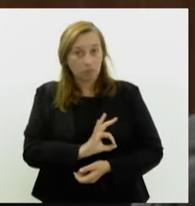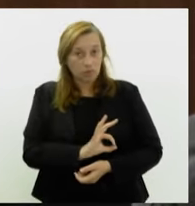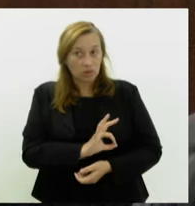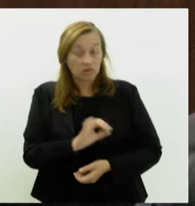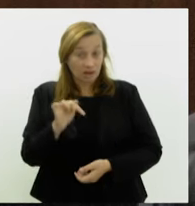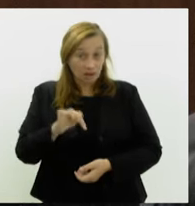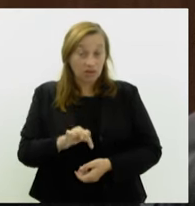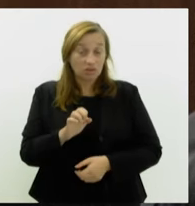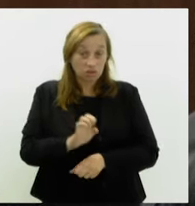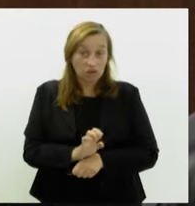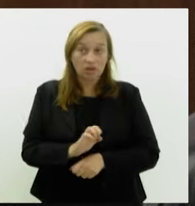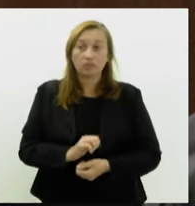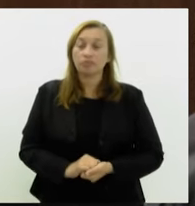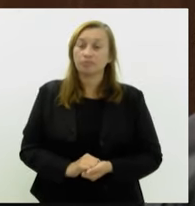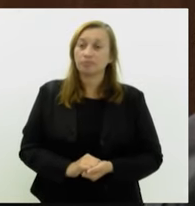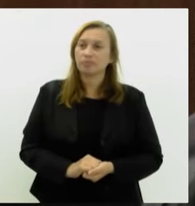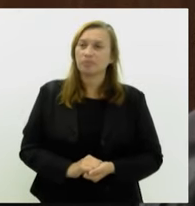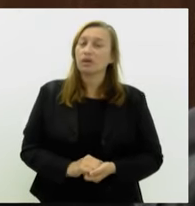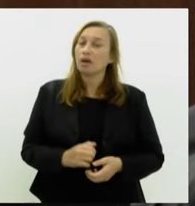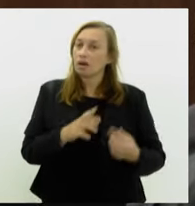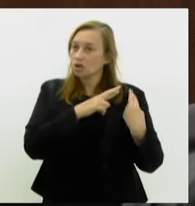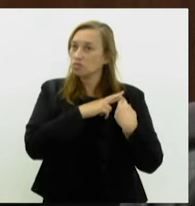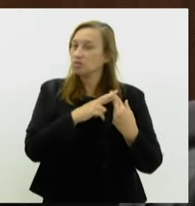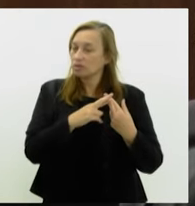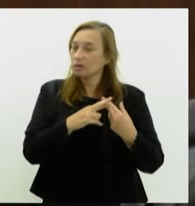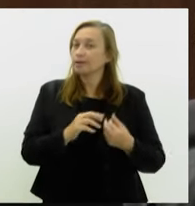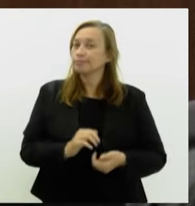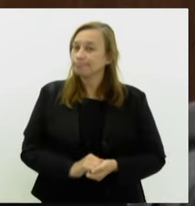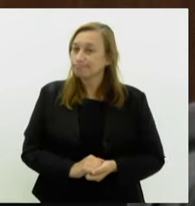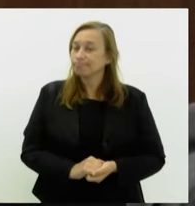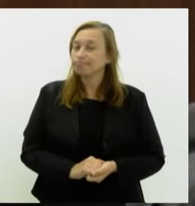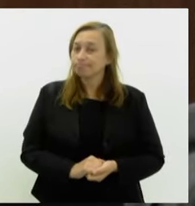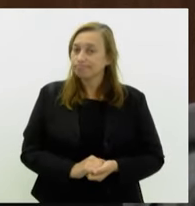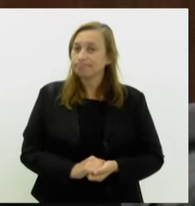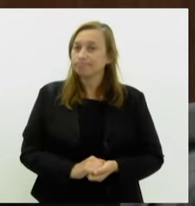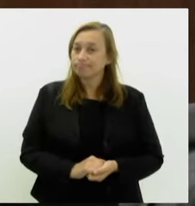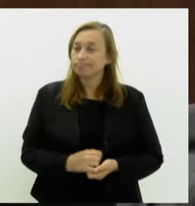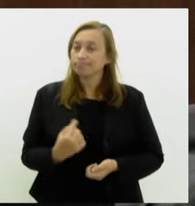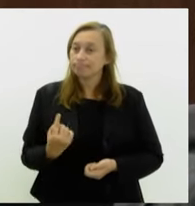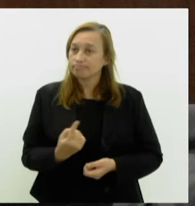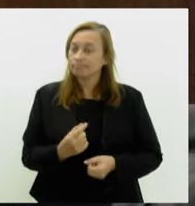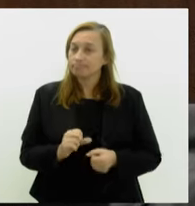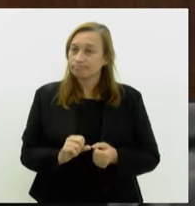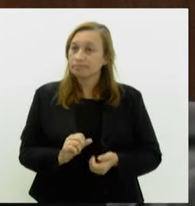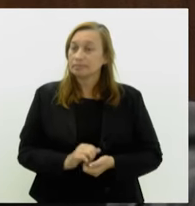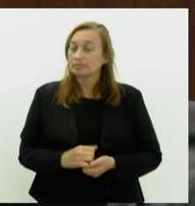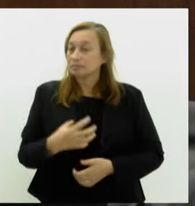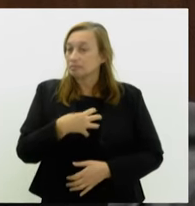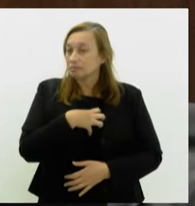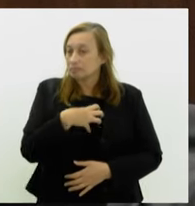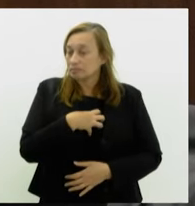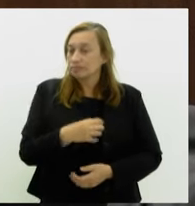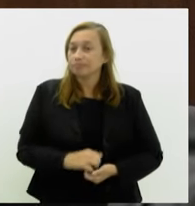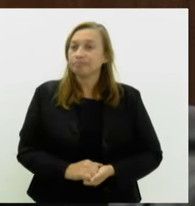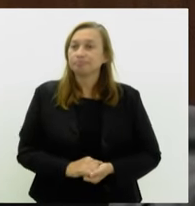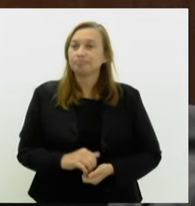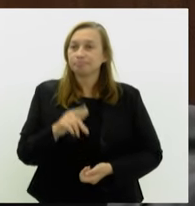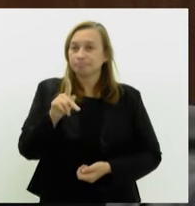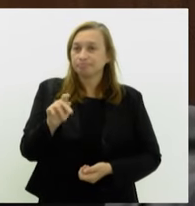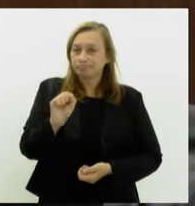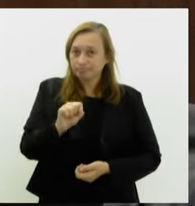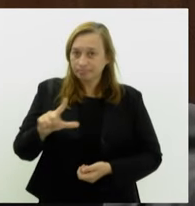aqui no nosso estado, temos que ter uma responsabilidade muito grande com o que nós fazemos. E é nesse sentido que nós do